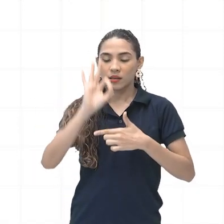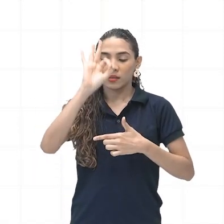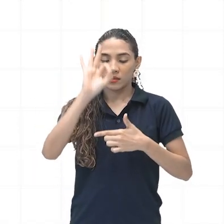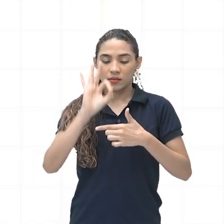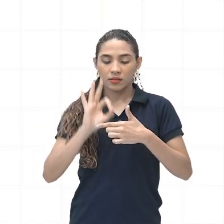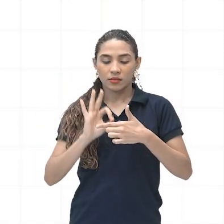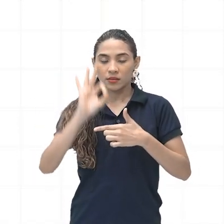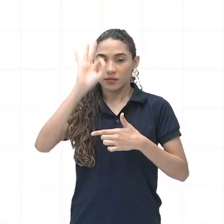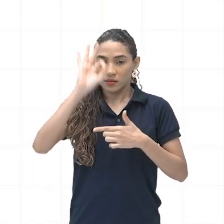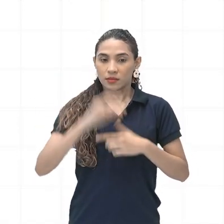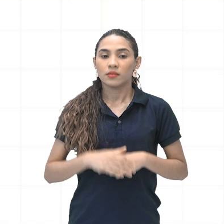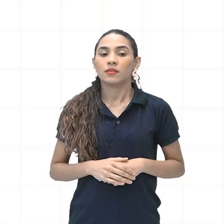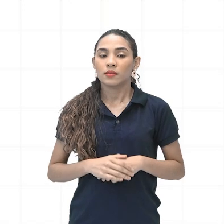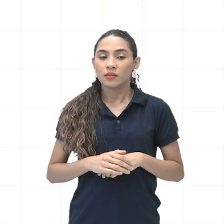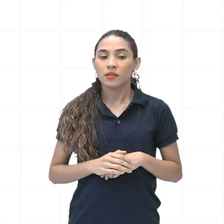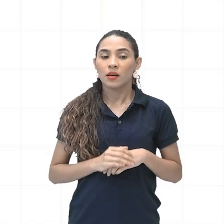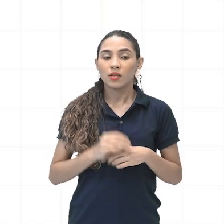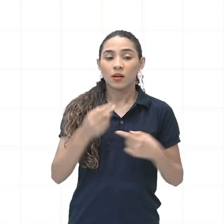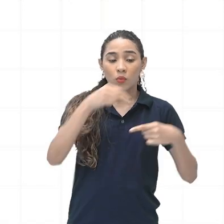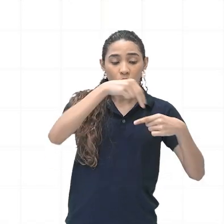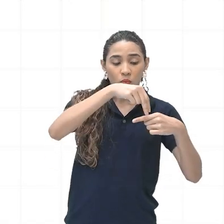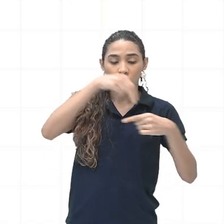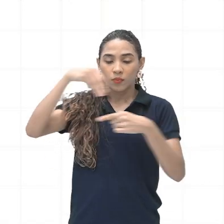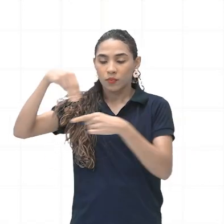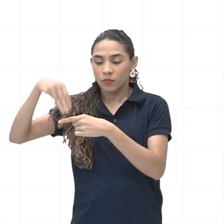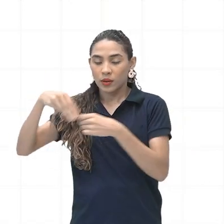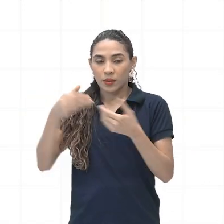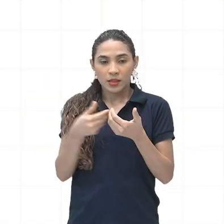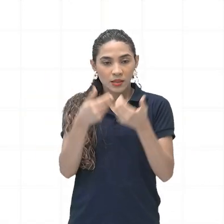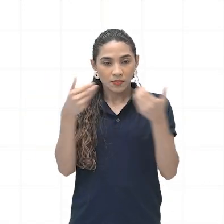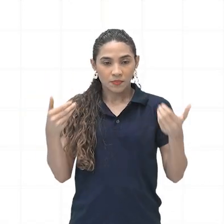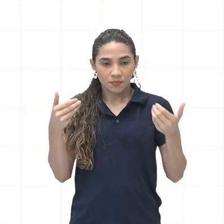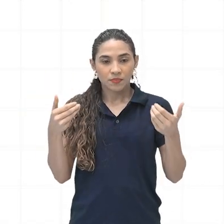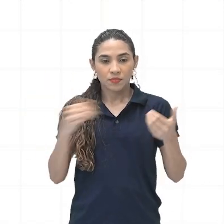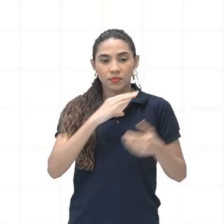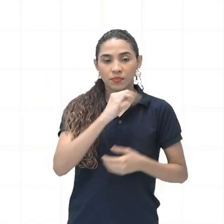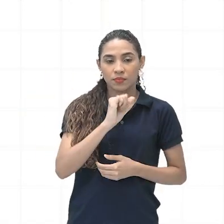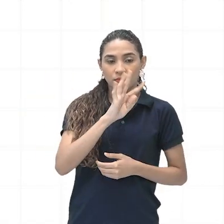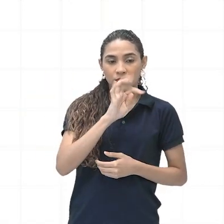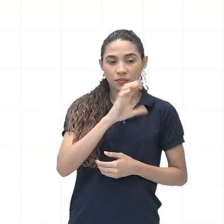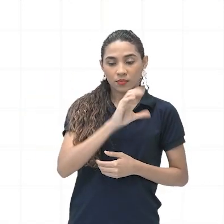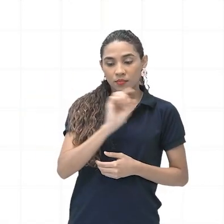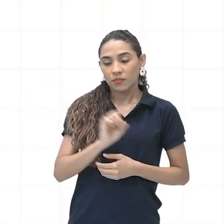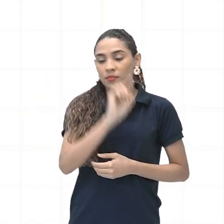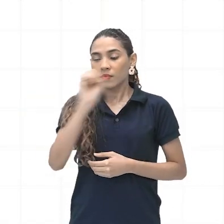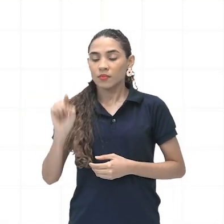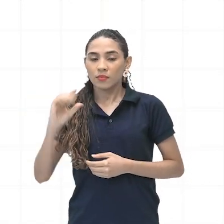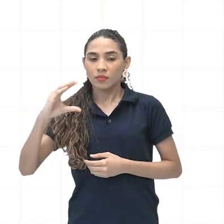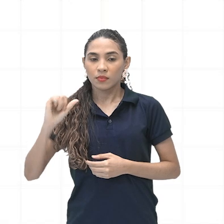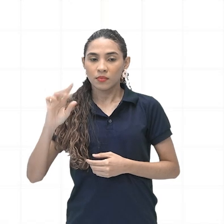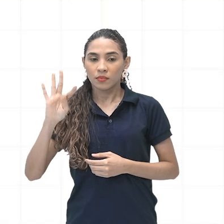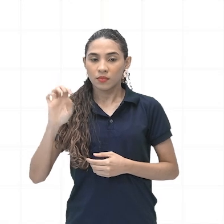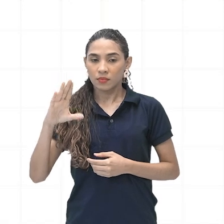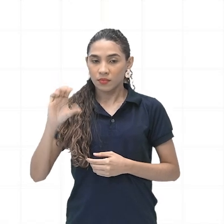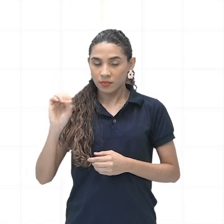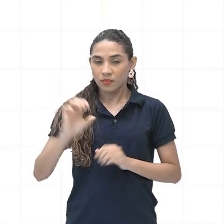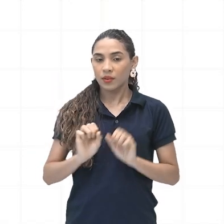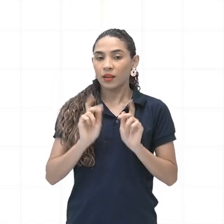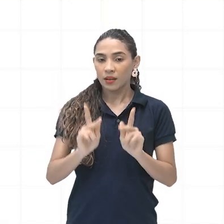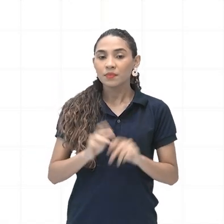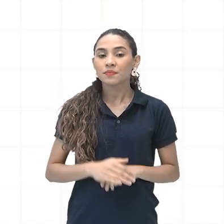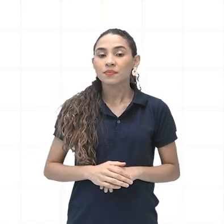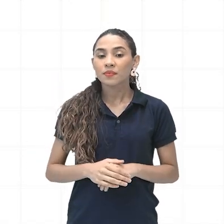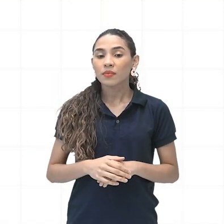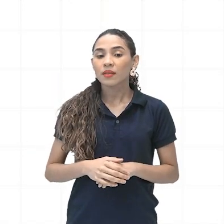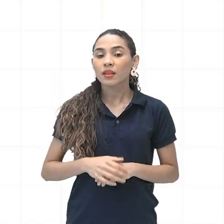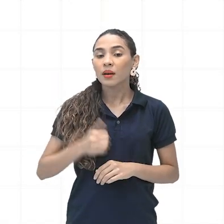hipotenusa. O M e o N são as projeções dos catetos. Correto? Então, vamos à